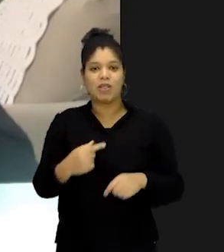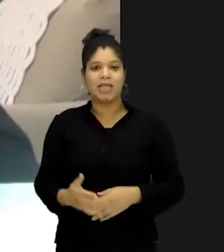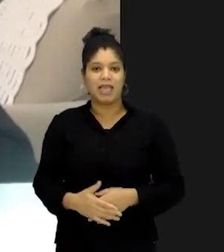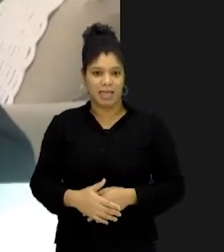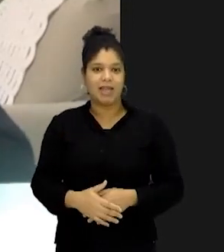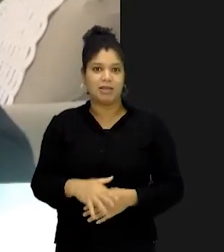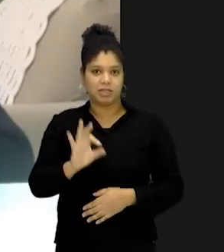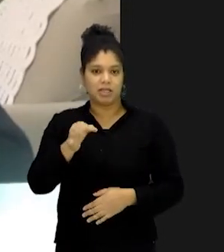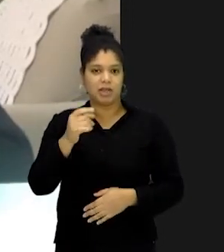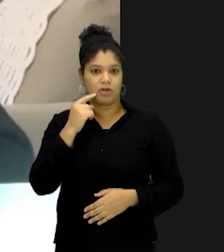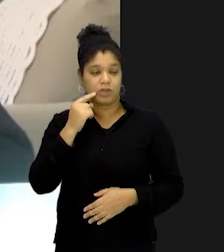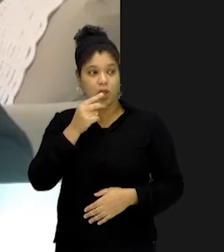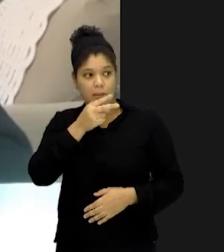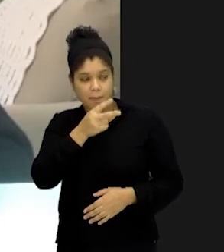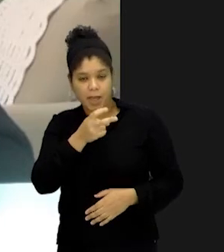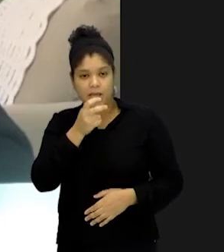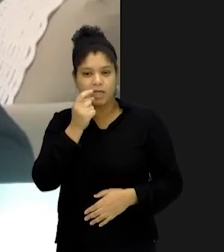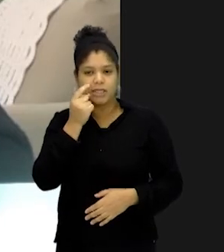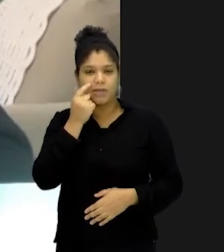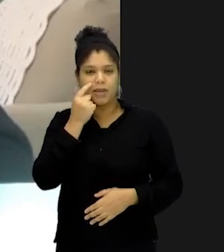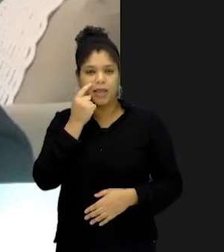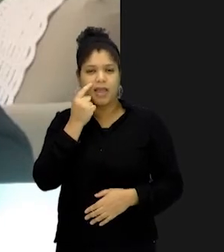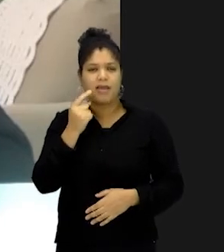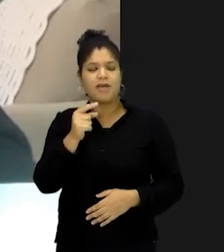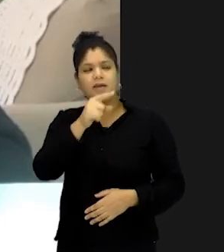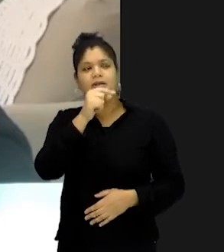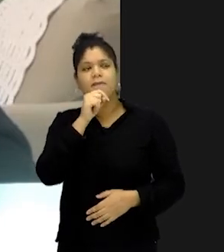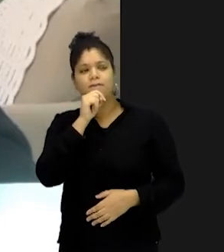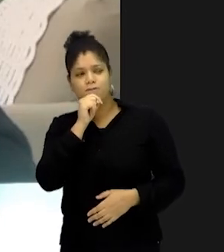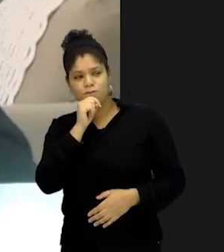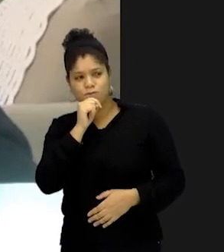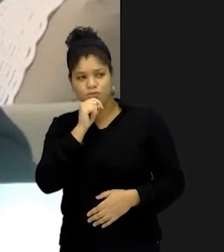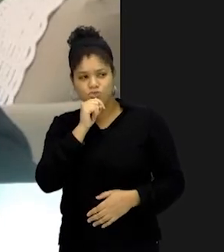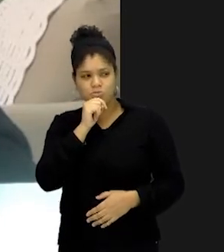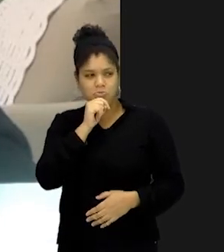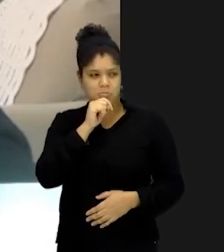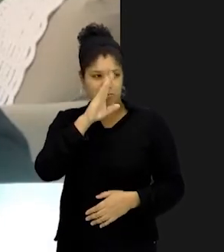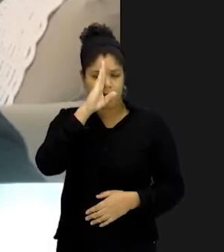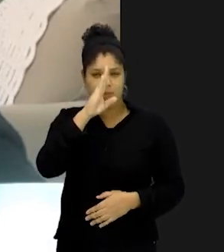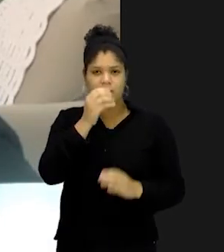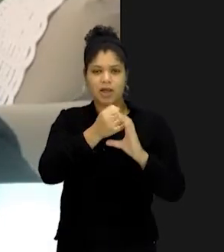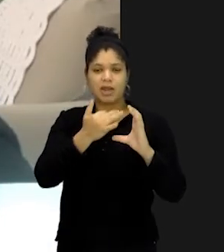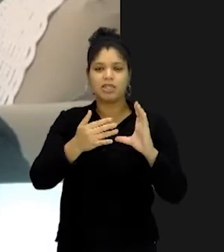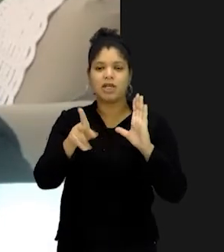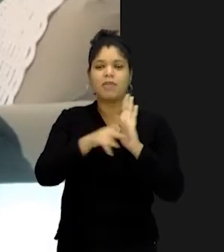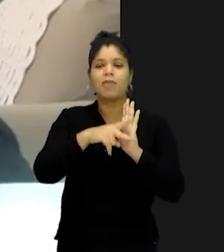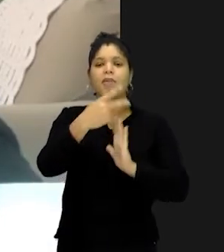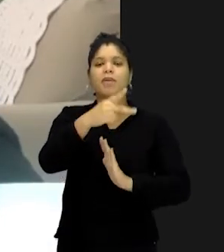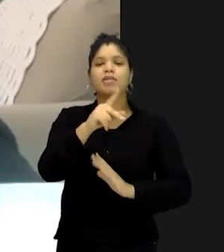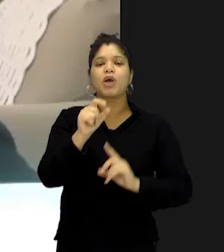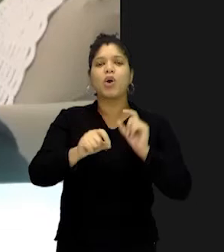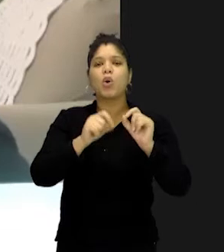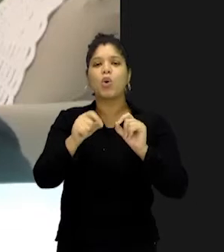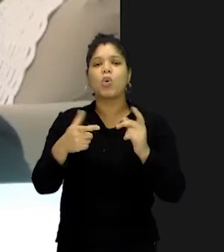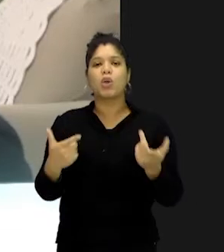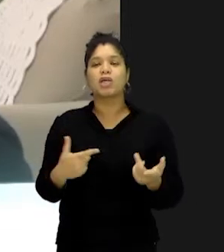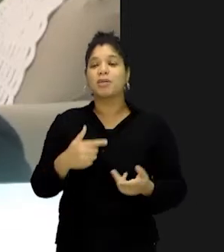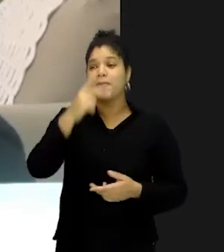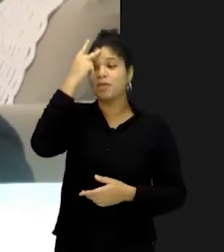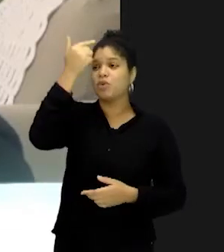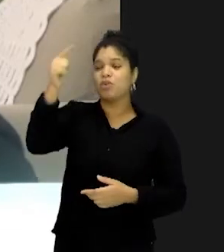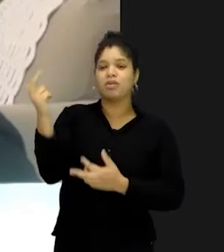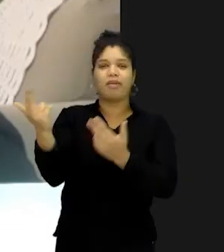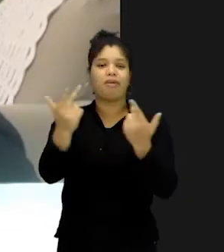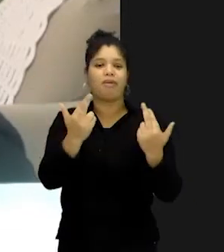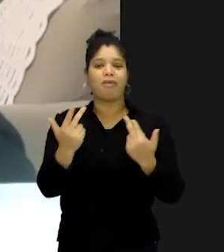gente observa primeiro o que é da pessoa que não tenha nas outras,